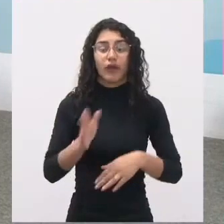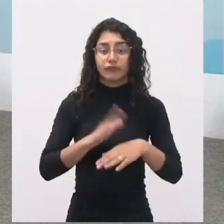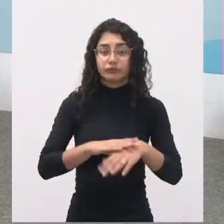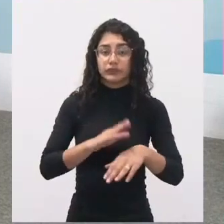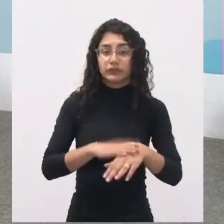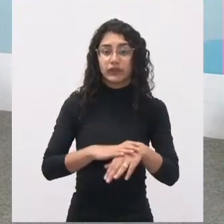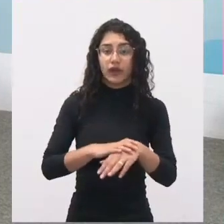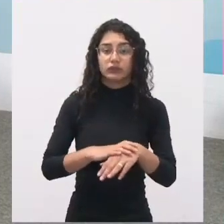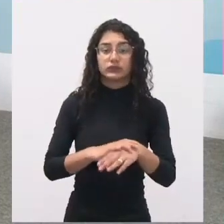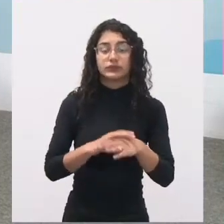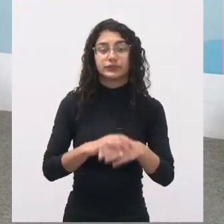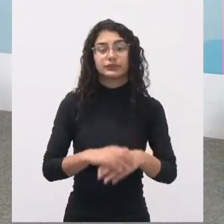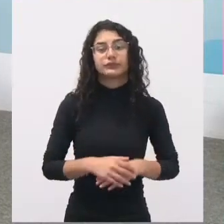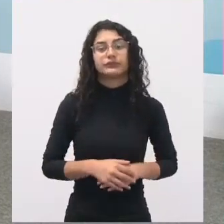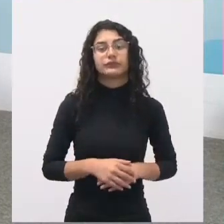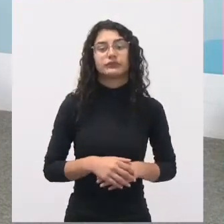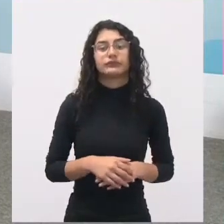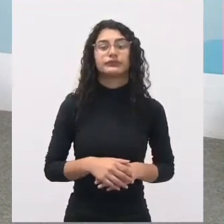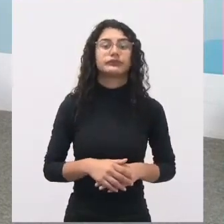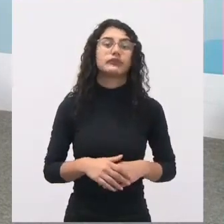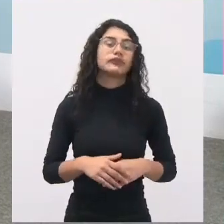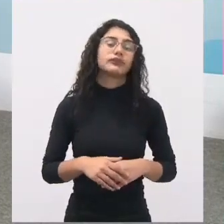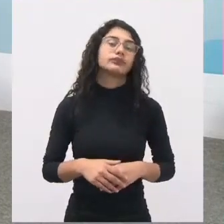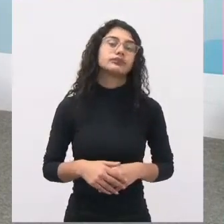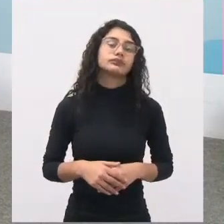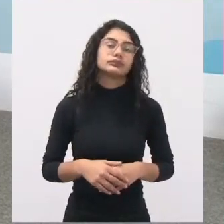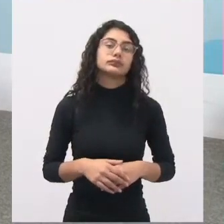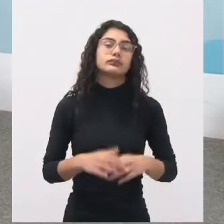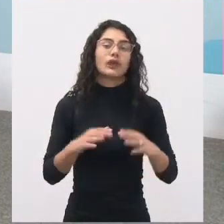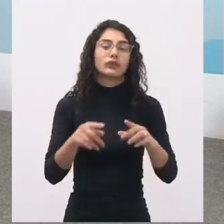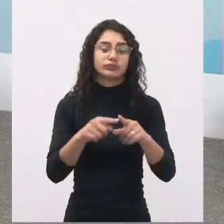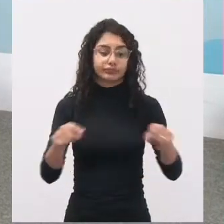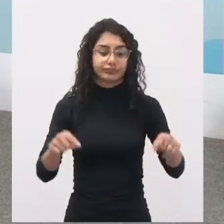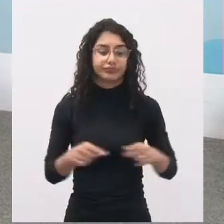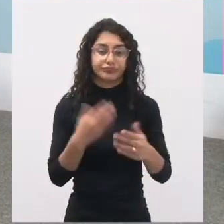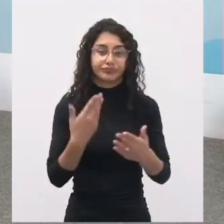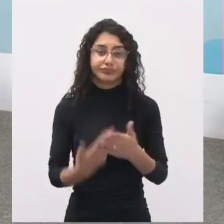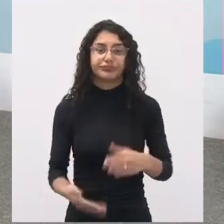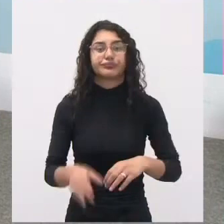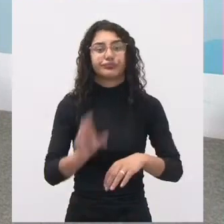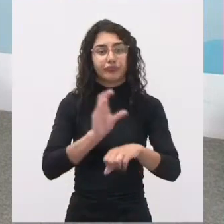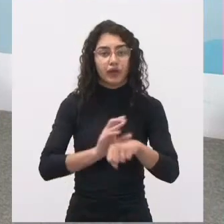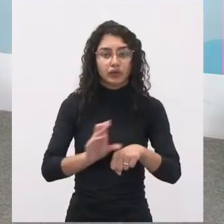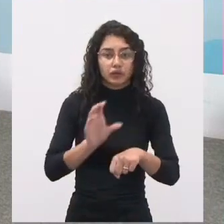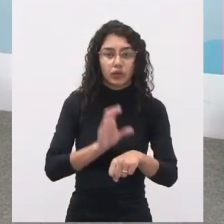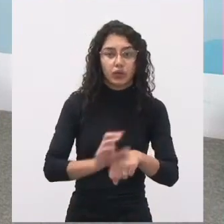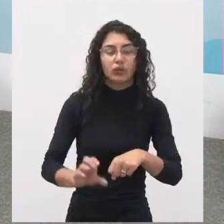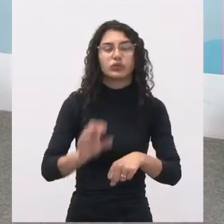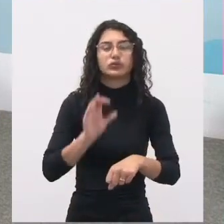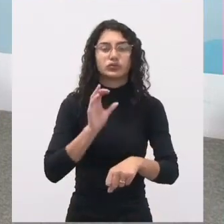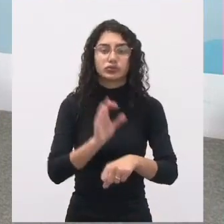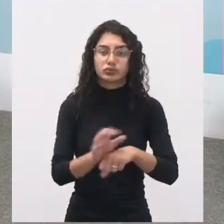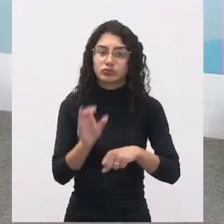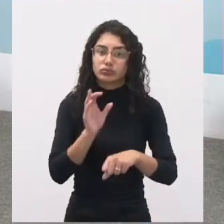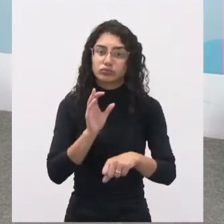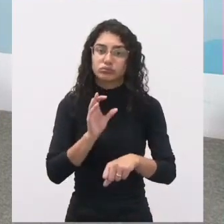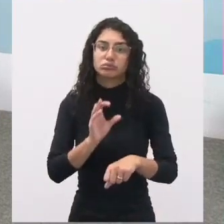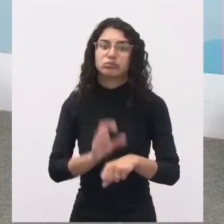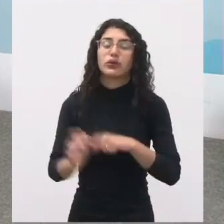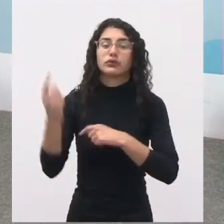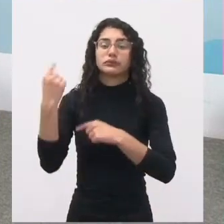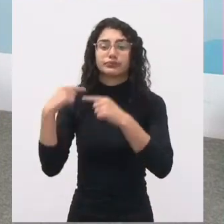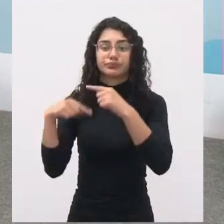Marcelo, onde a gente está. Exatamente. Desde a nossa graduação, aos cursos que a gente vem fazendo, os cursos que são oferecidos